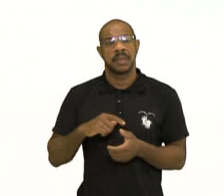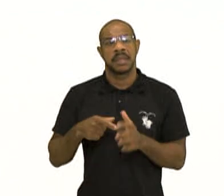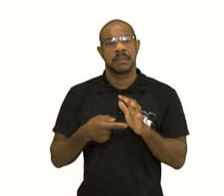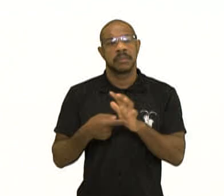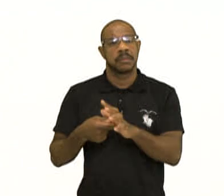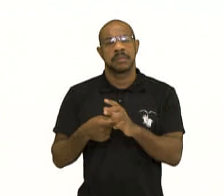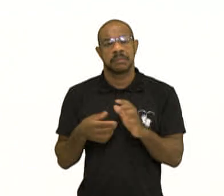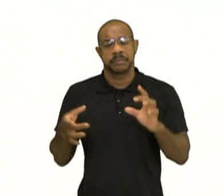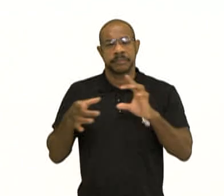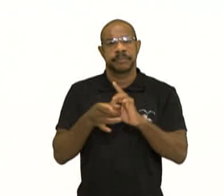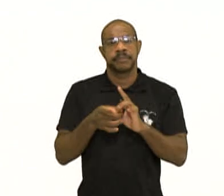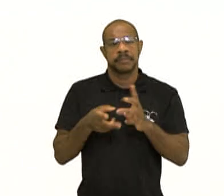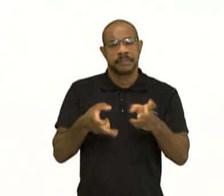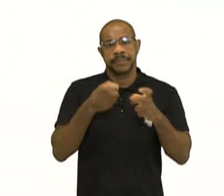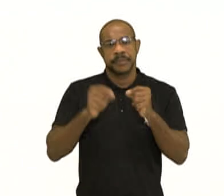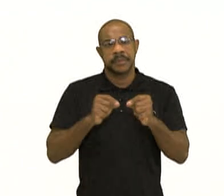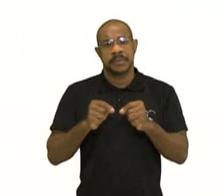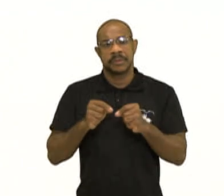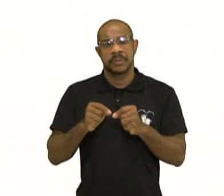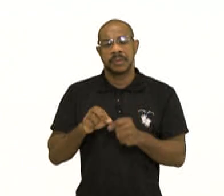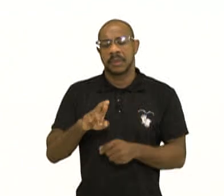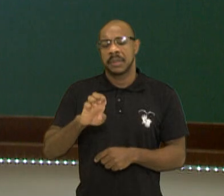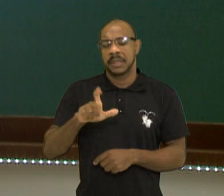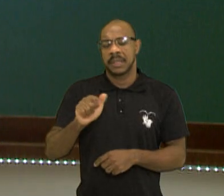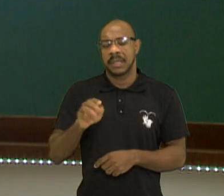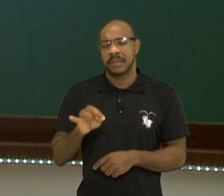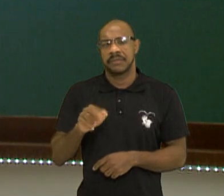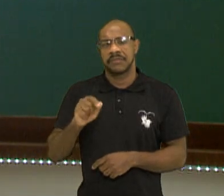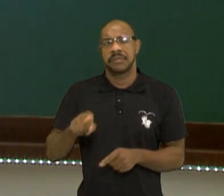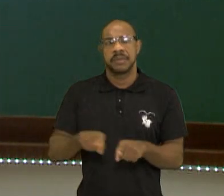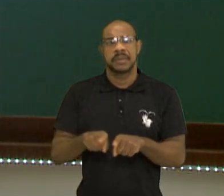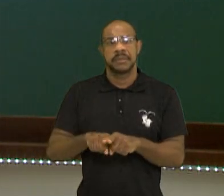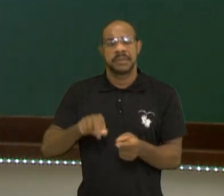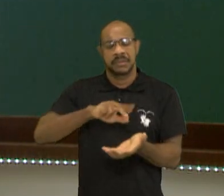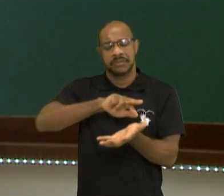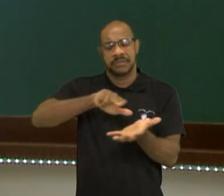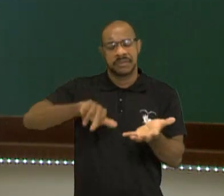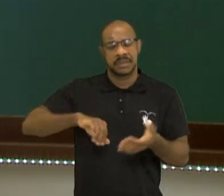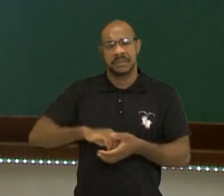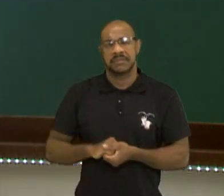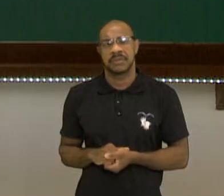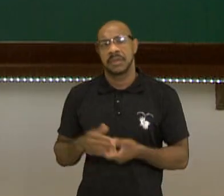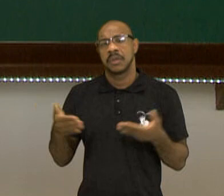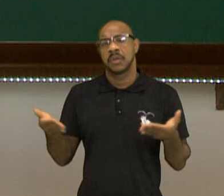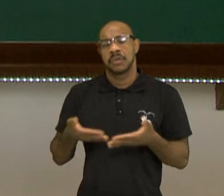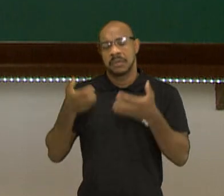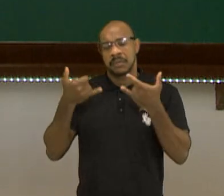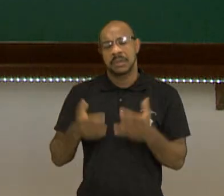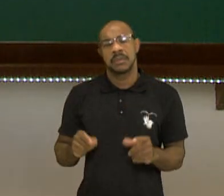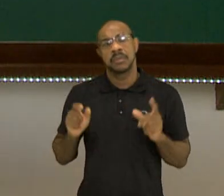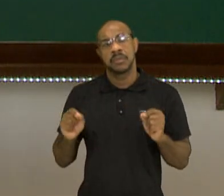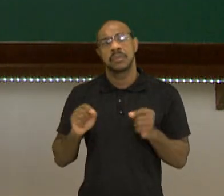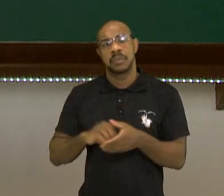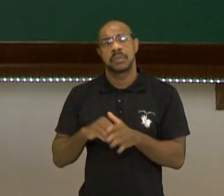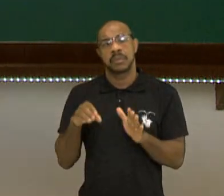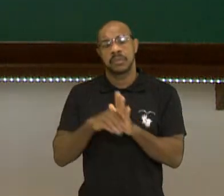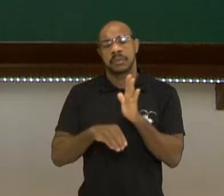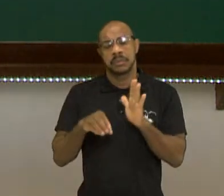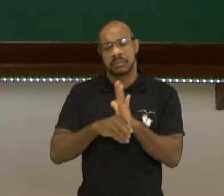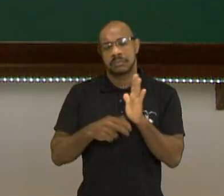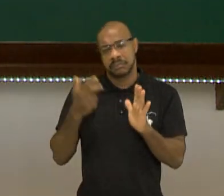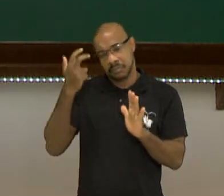de relativismo e da diversidade cultural. Então, hoje abordamos o conceito de cultura,